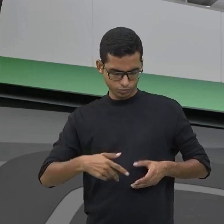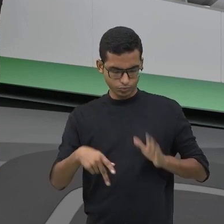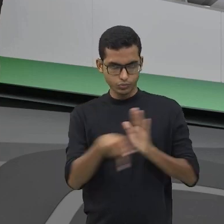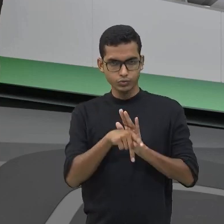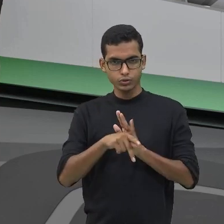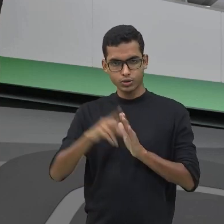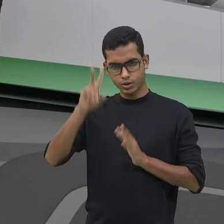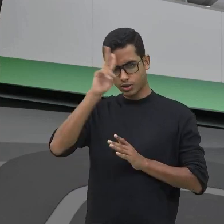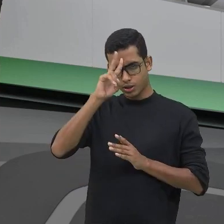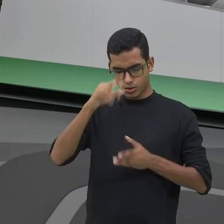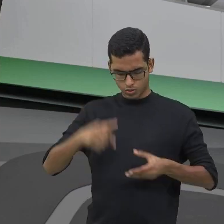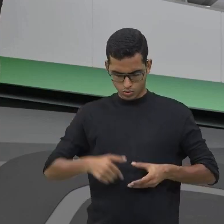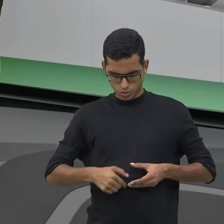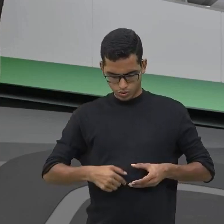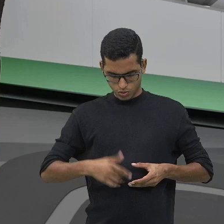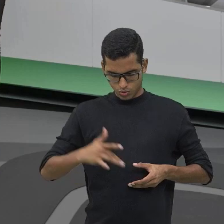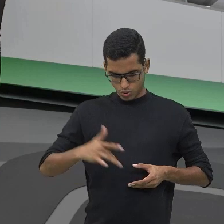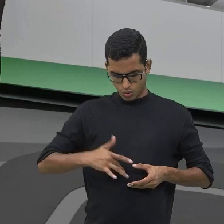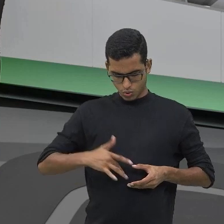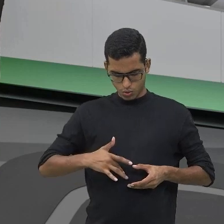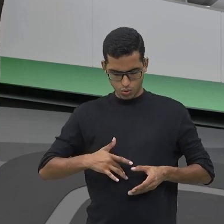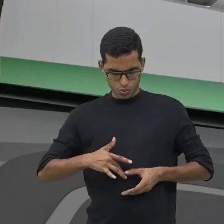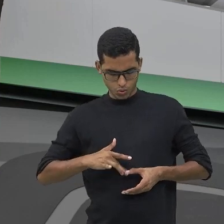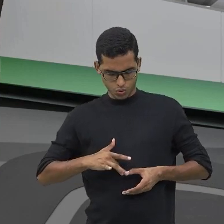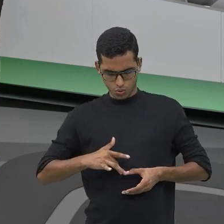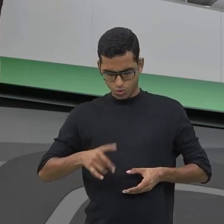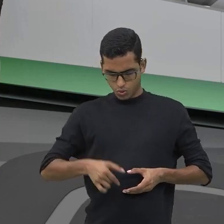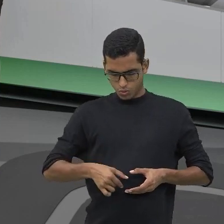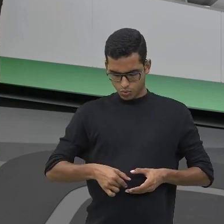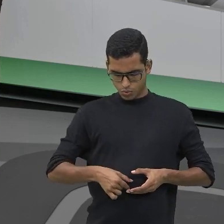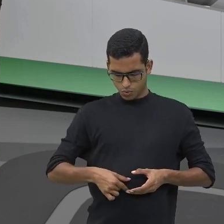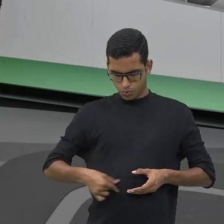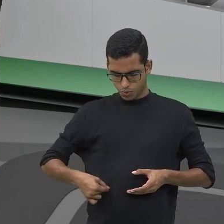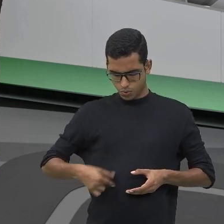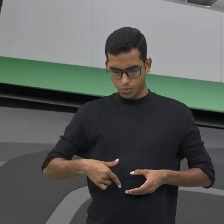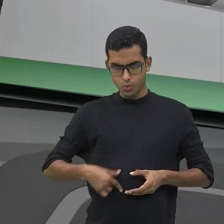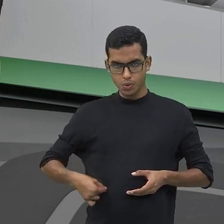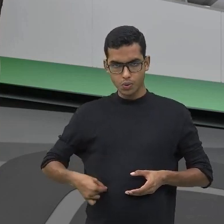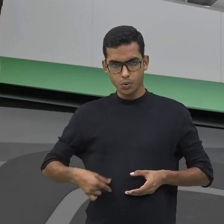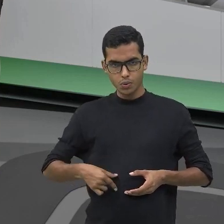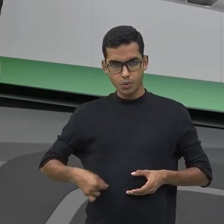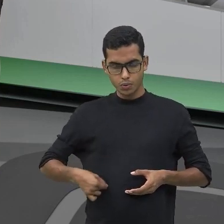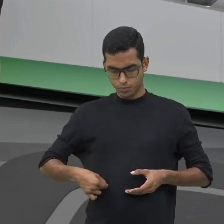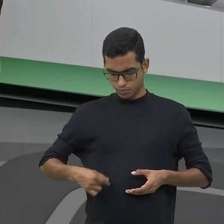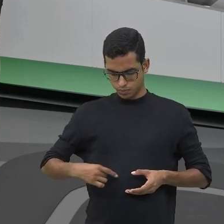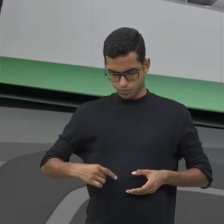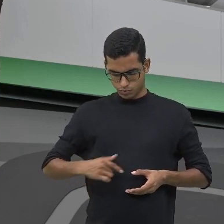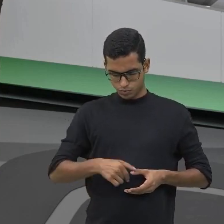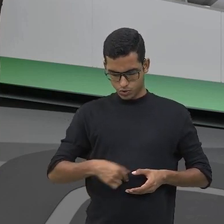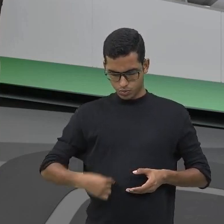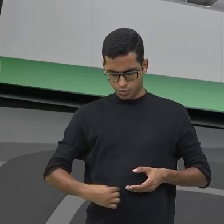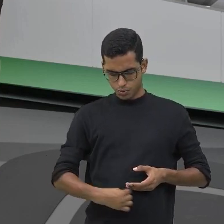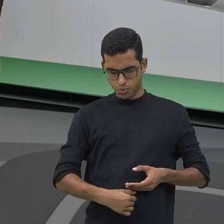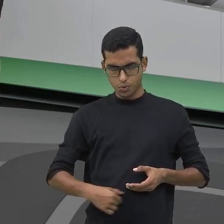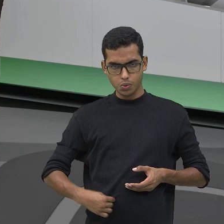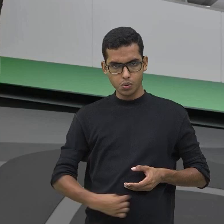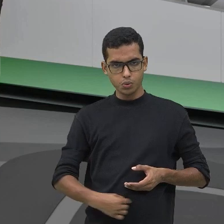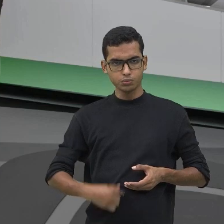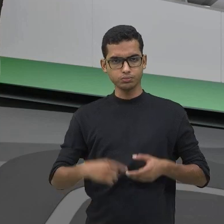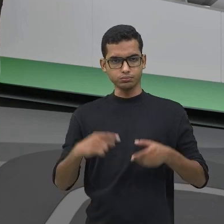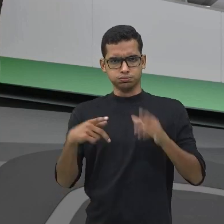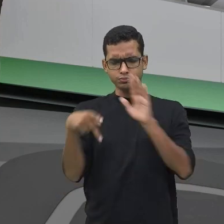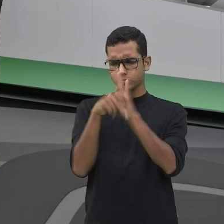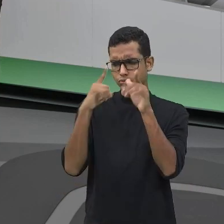lembra que a bile é produzida pelo fígado, armazenada na vesícula biliar. O pâncreas também vai